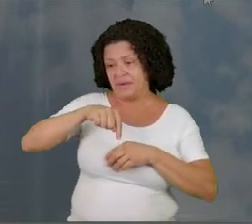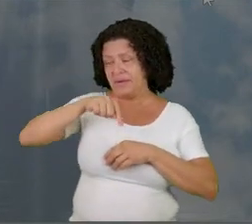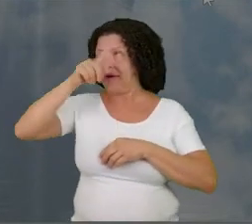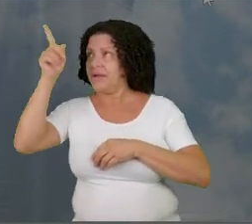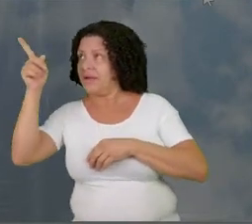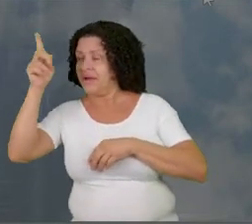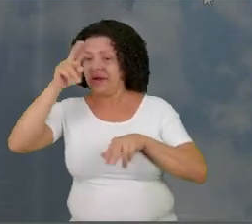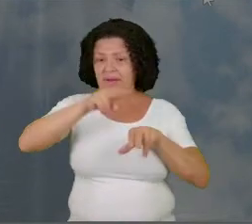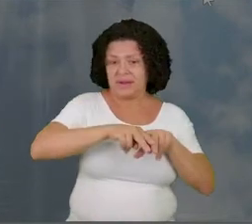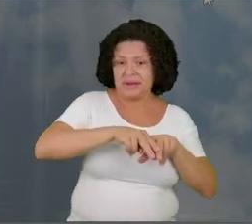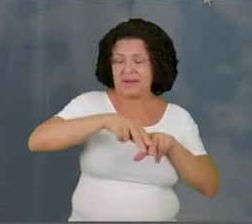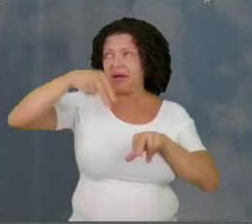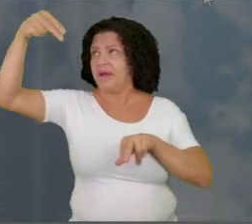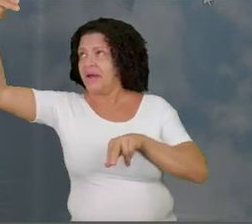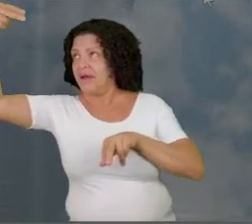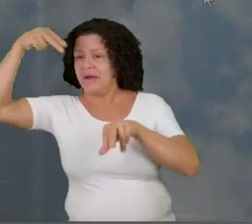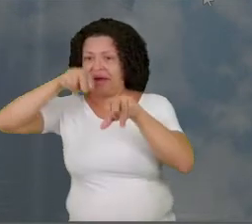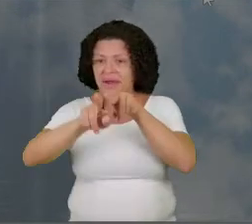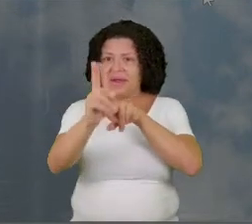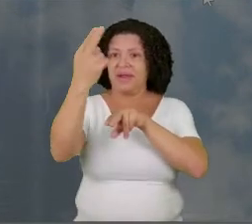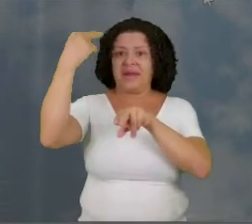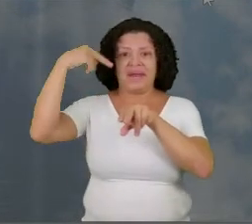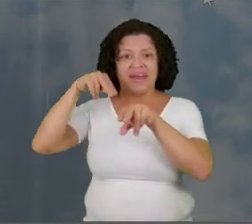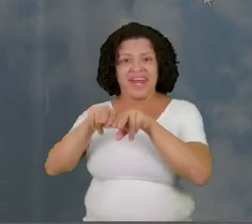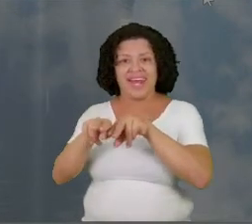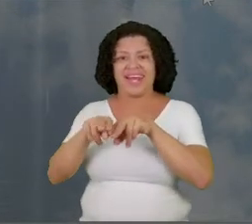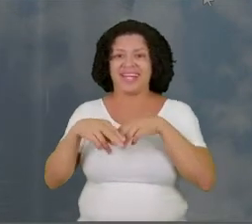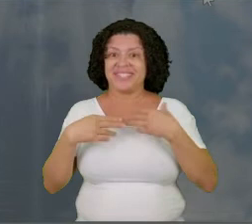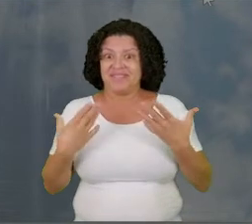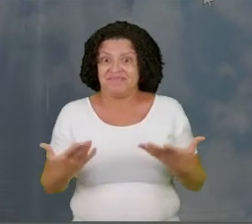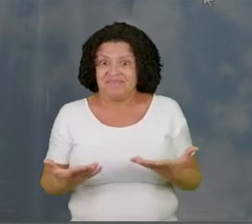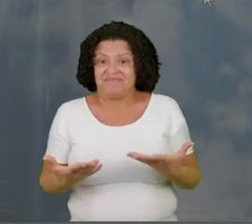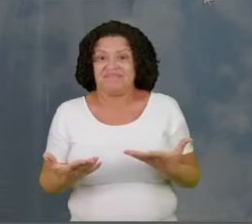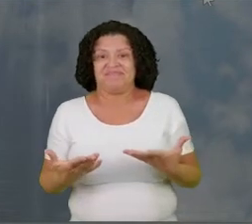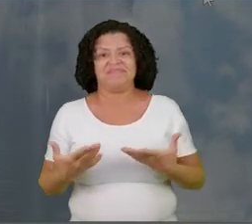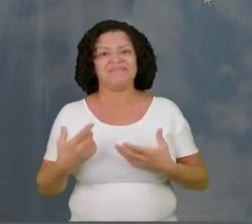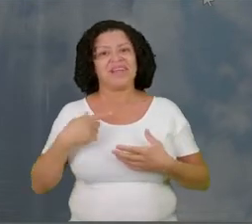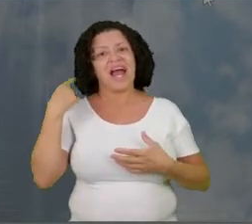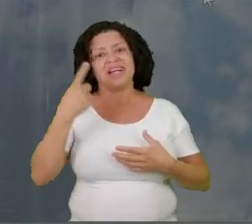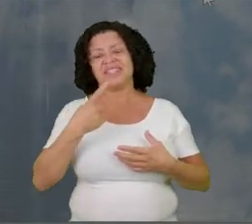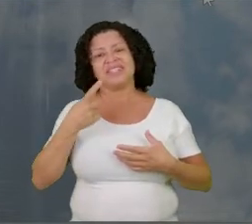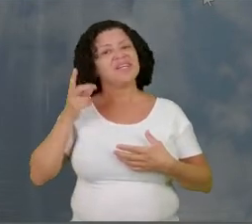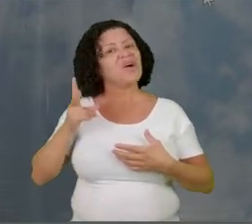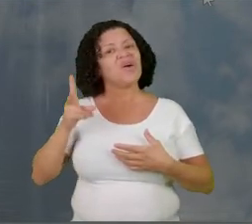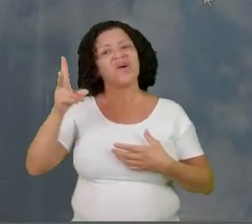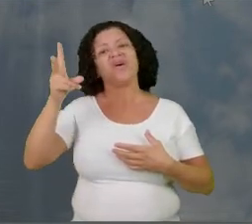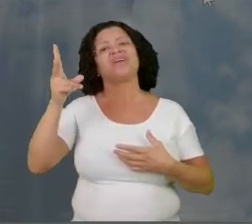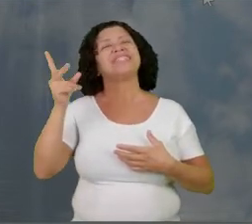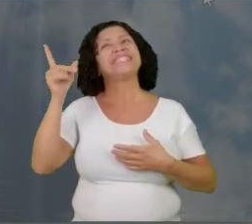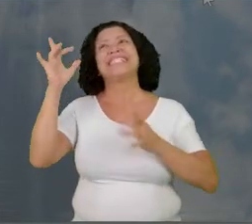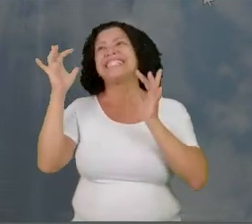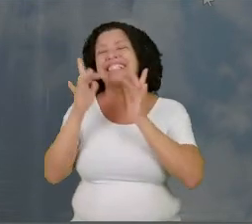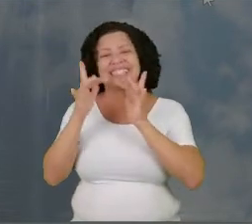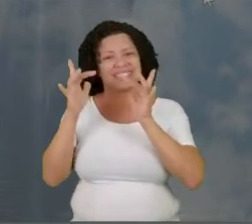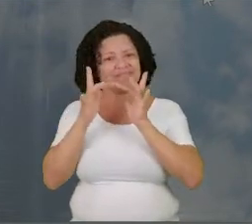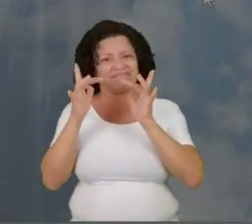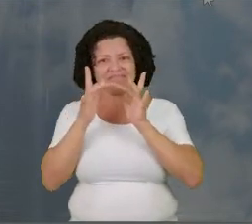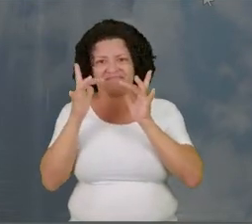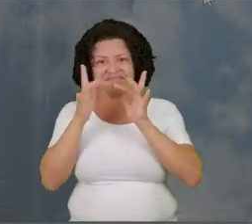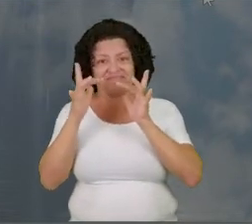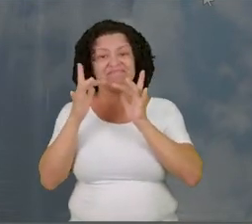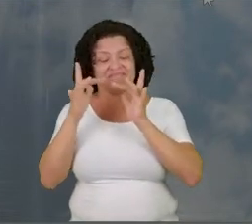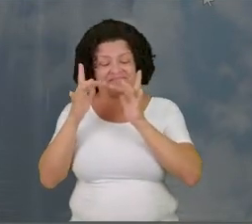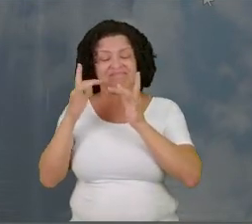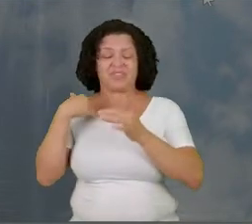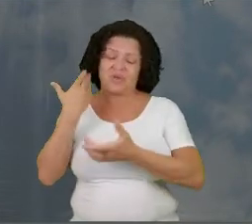aqui, encarnamos, desencarnamos, reencarnamos e estamos permanentemente em contato com